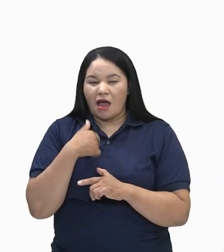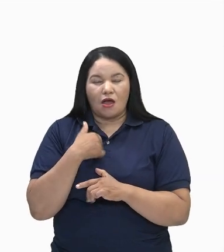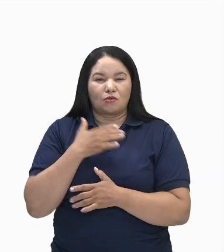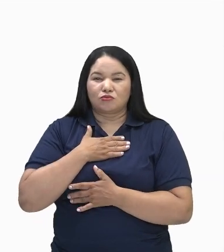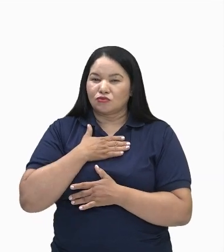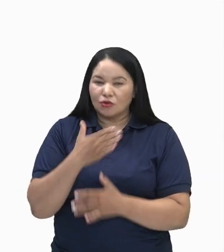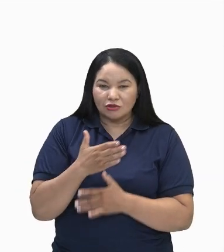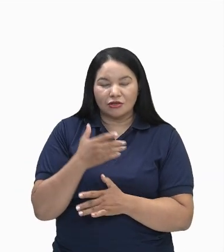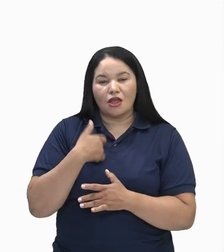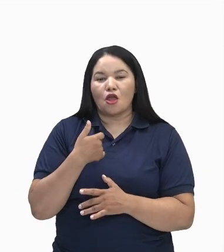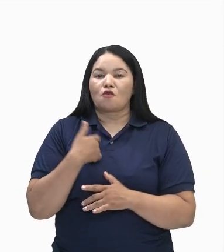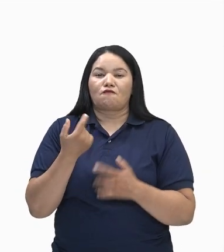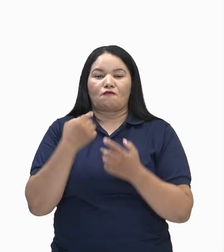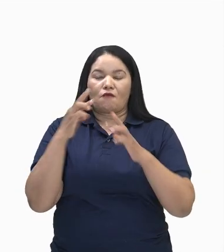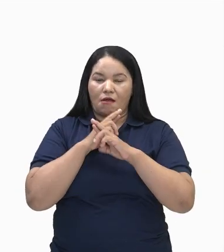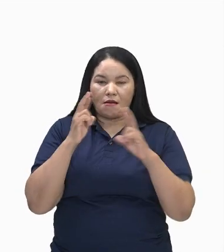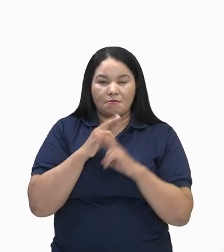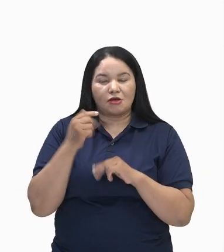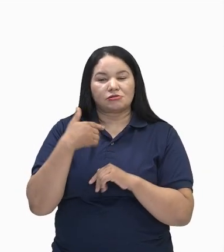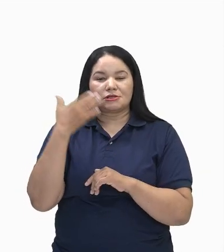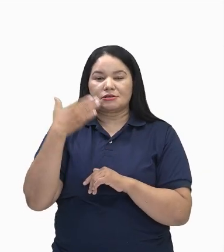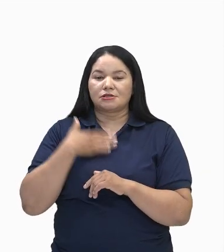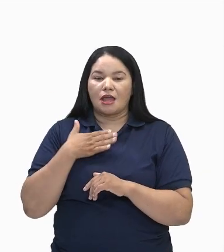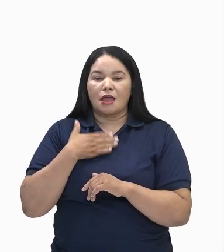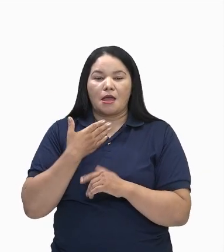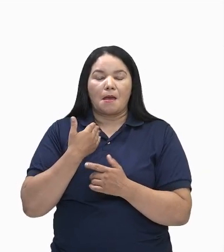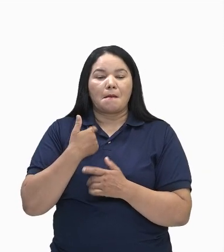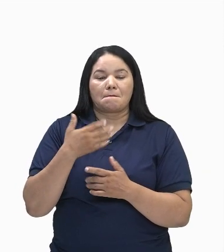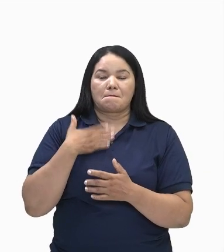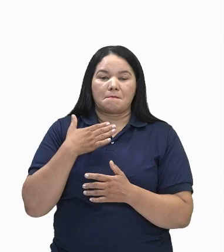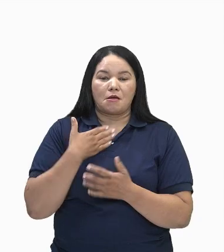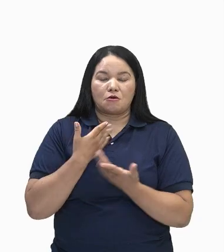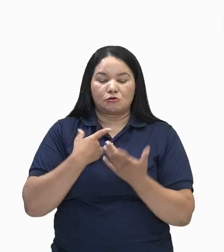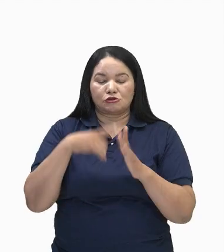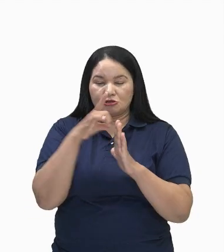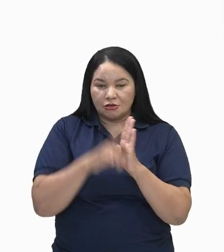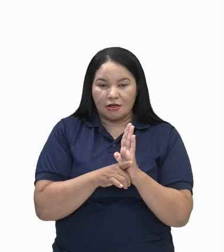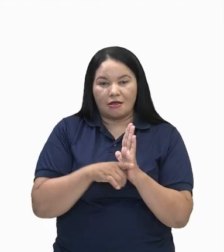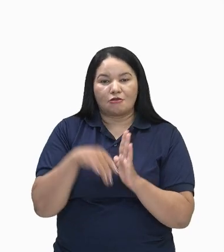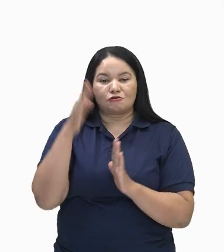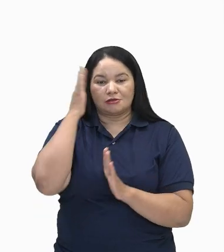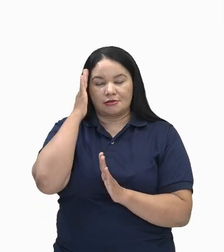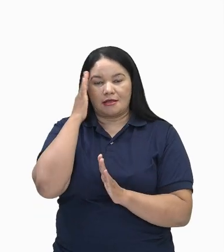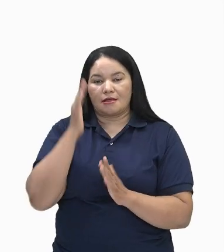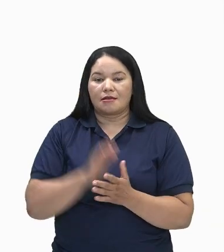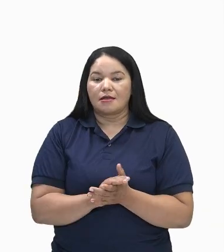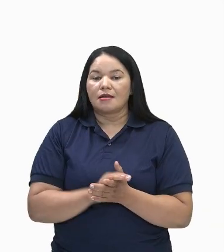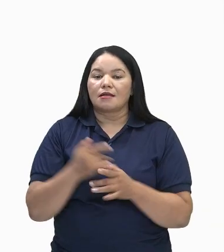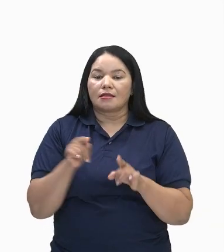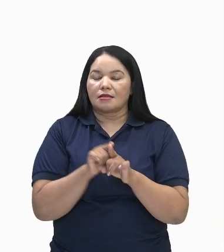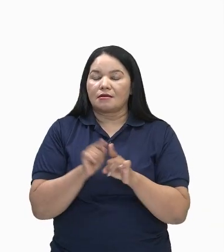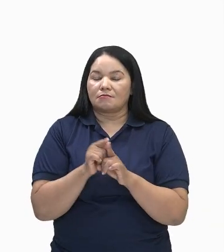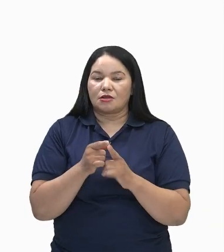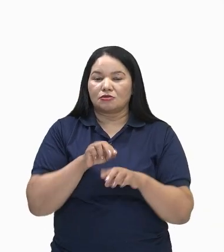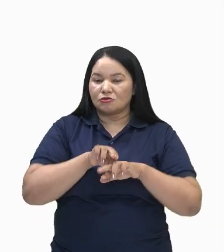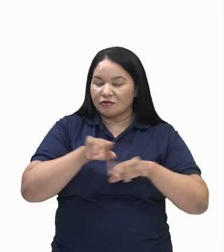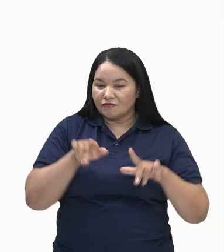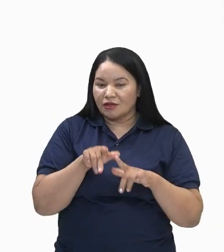eu vou reclamar, eu sei dos meus direitos. Então, nessas situações pessoais, como circunstância